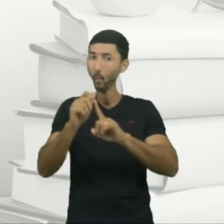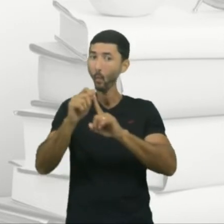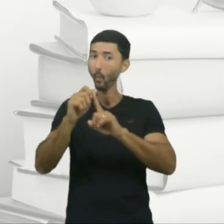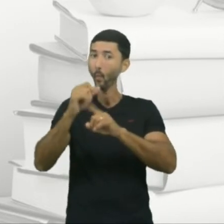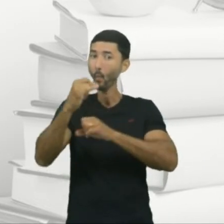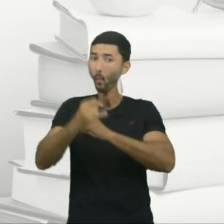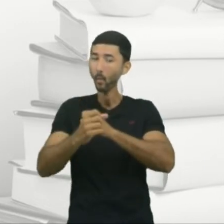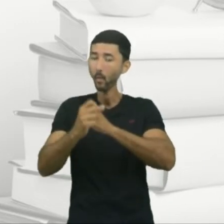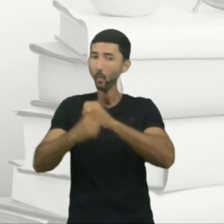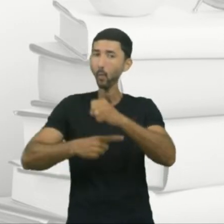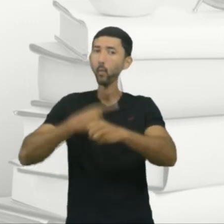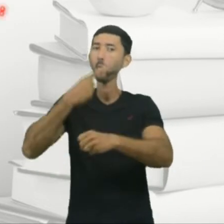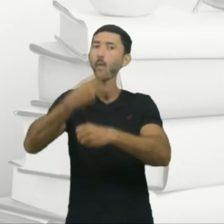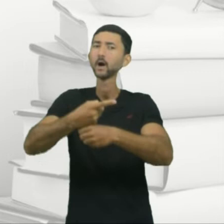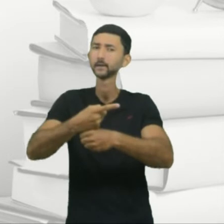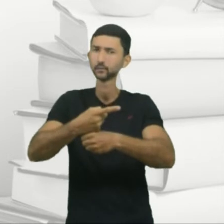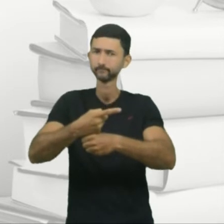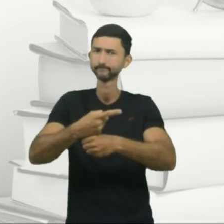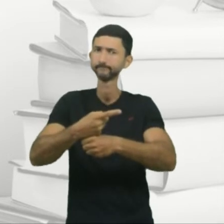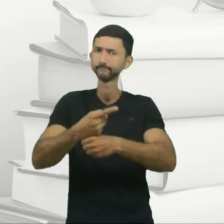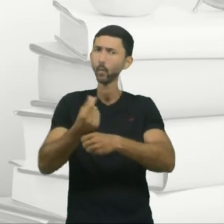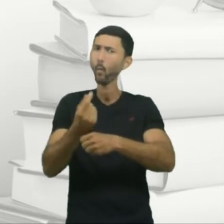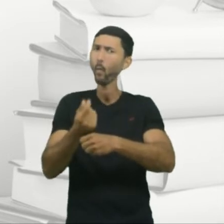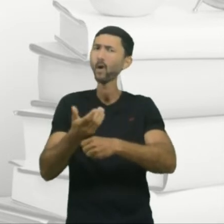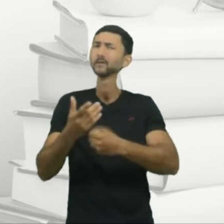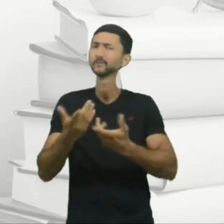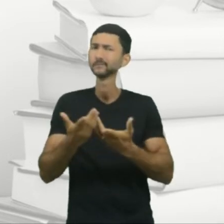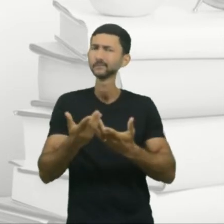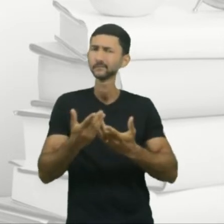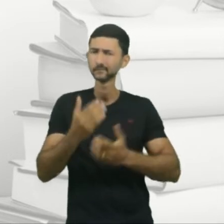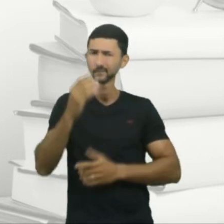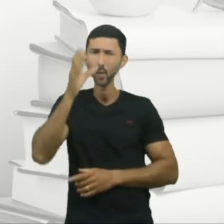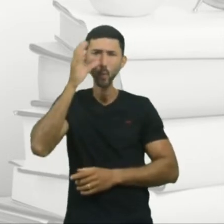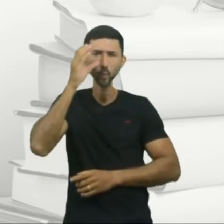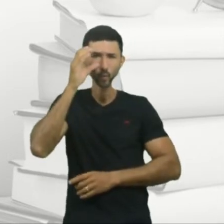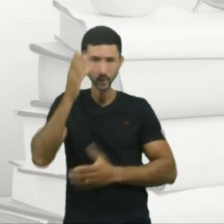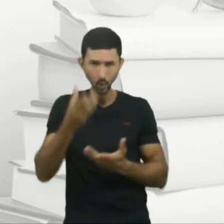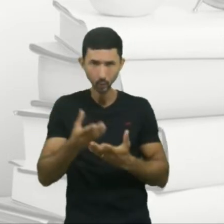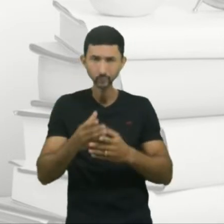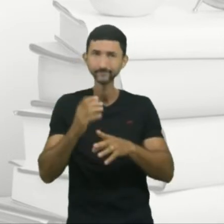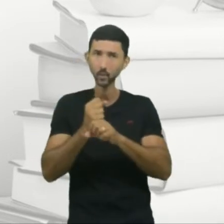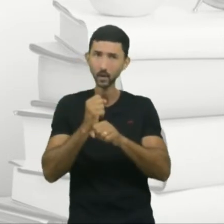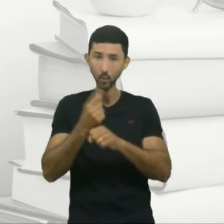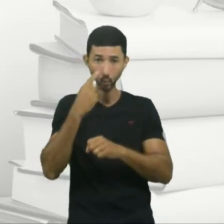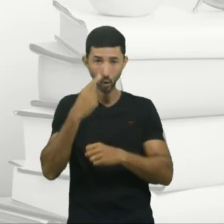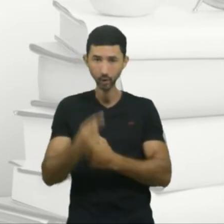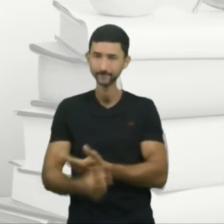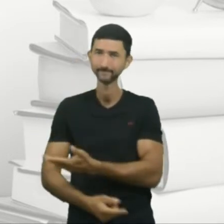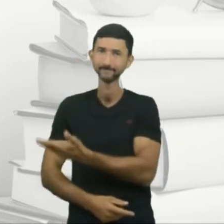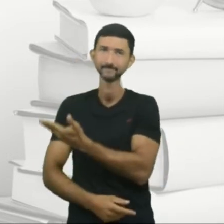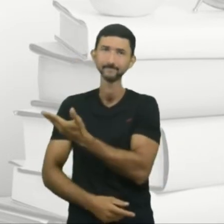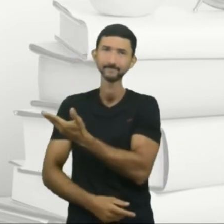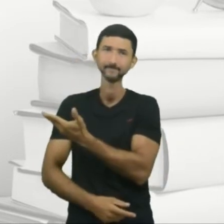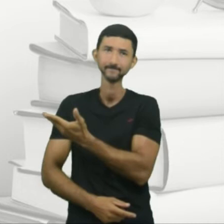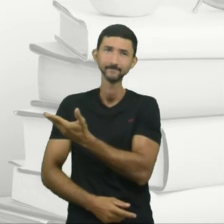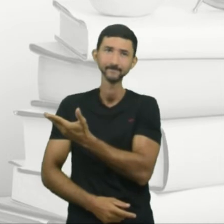ano, qual será o teu rendimento? Ficou curioso? Eu trouxe para você. Acompanhe aqui